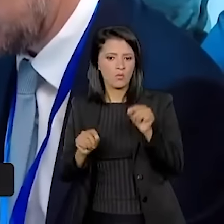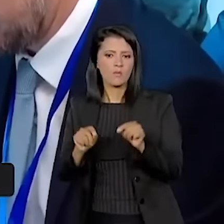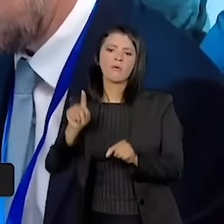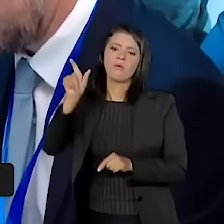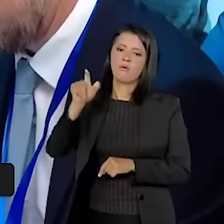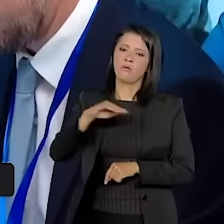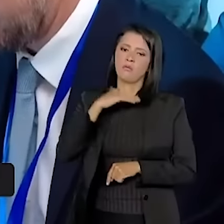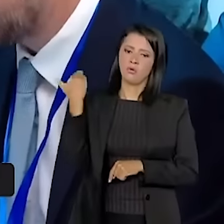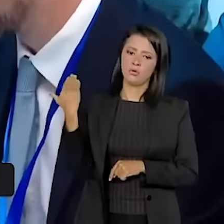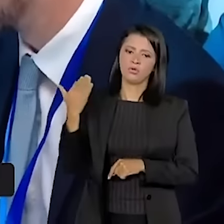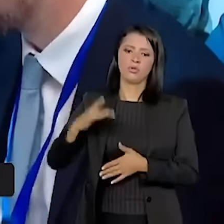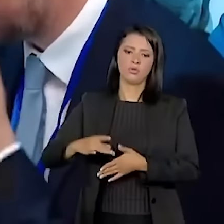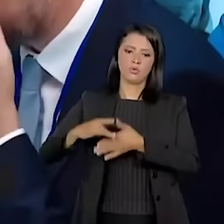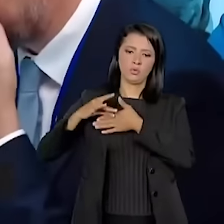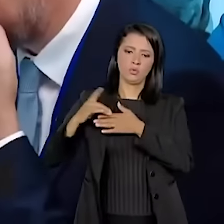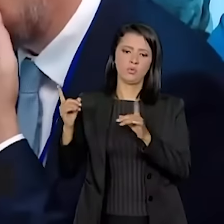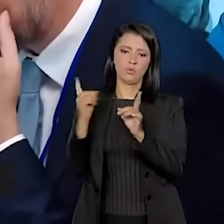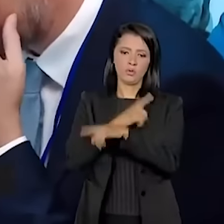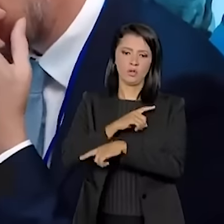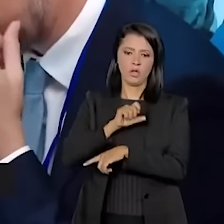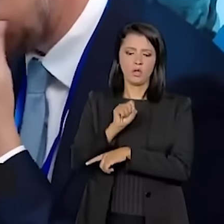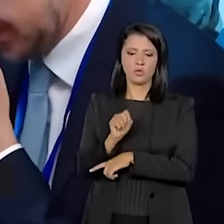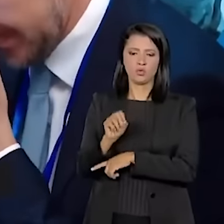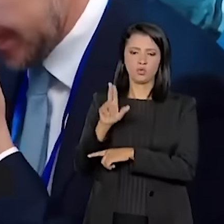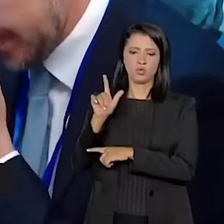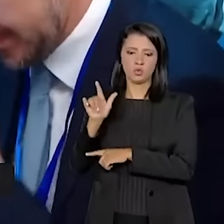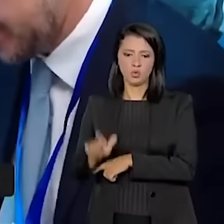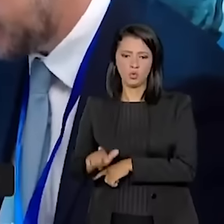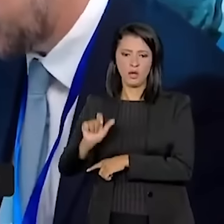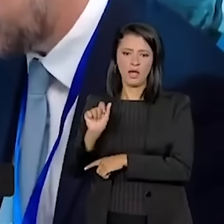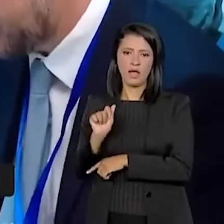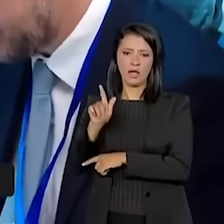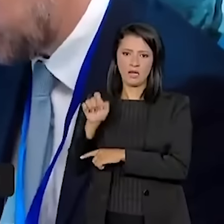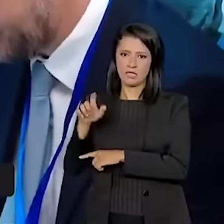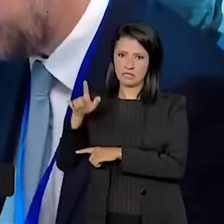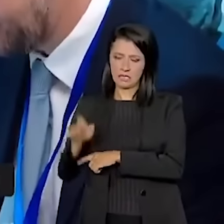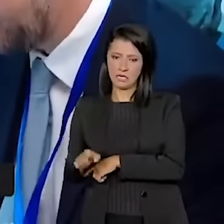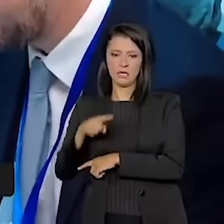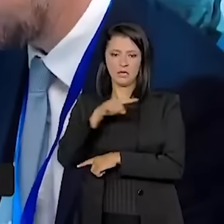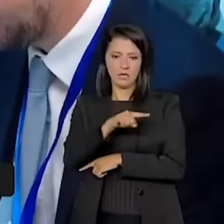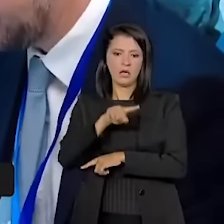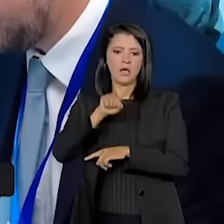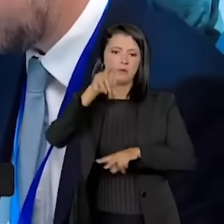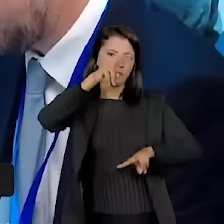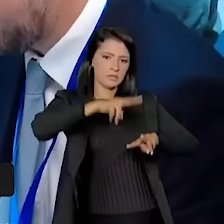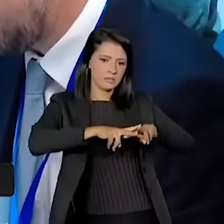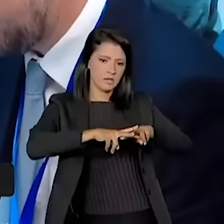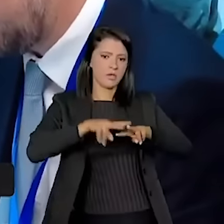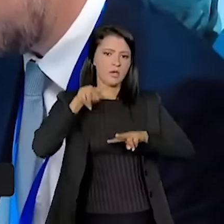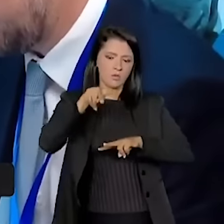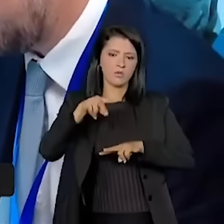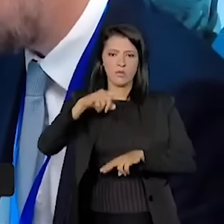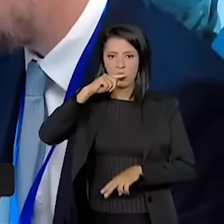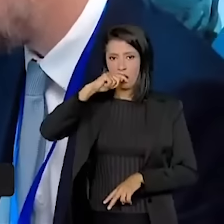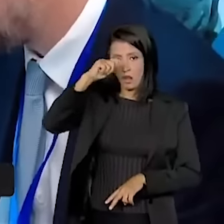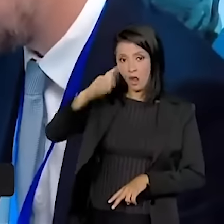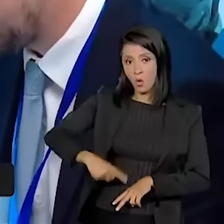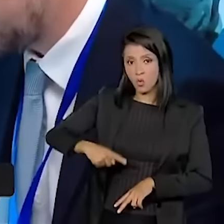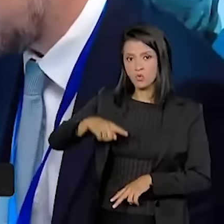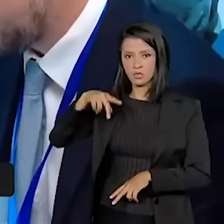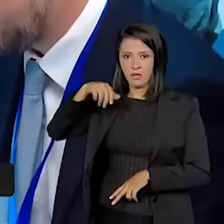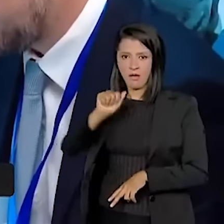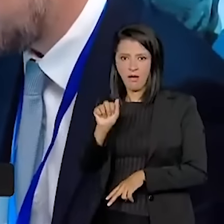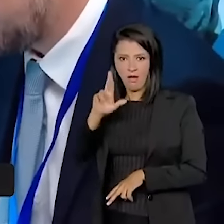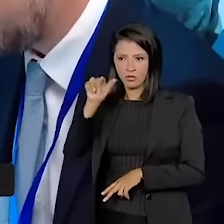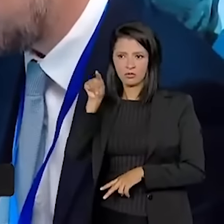morte do líder opositor russo, Alexei Navalny, numa prisão no Circo Polar Ártico, lá na Rússia. Essa foi uma morte